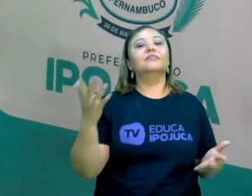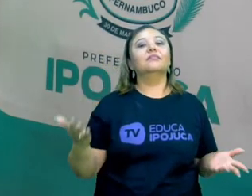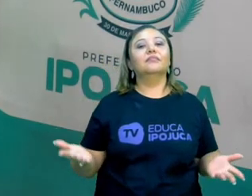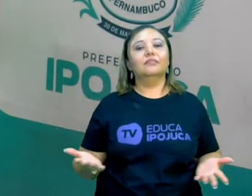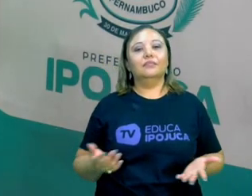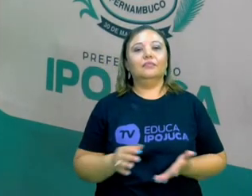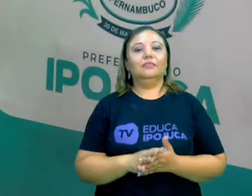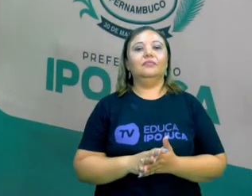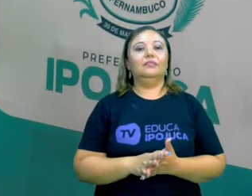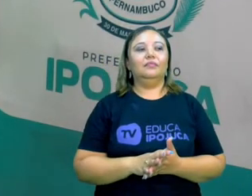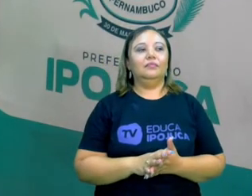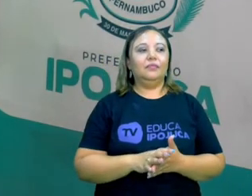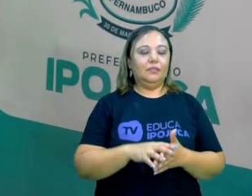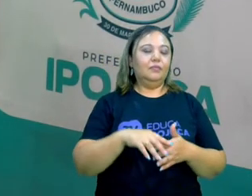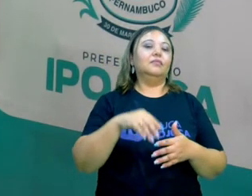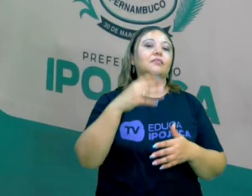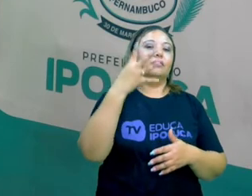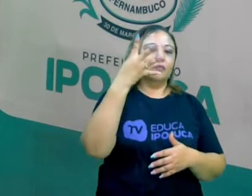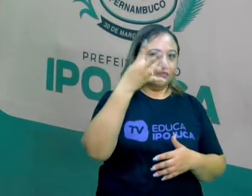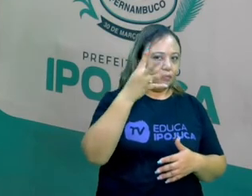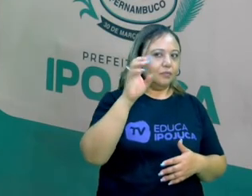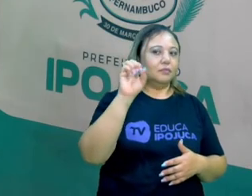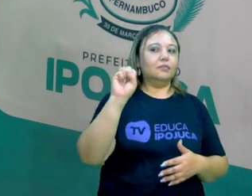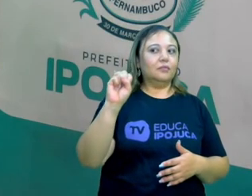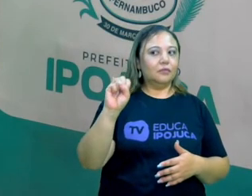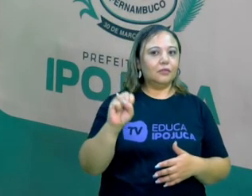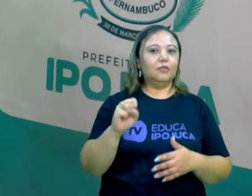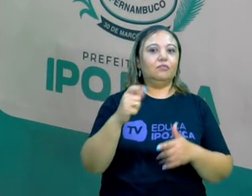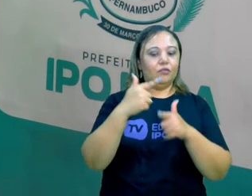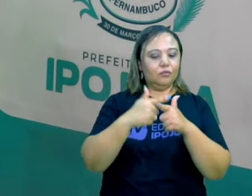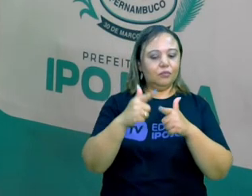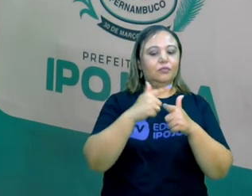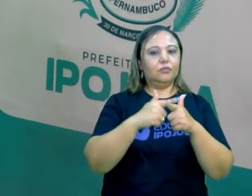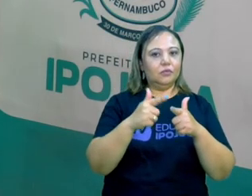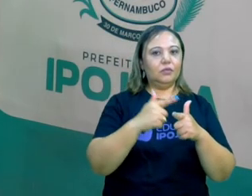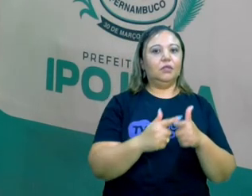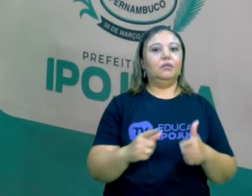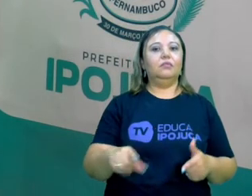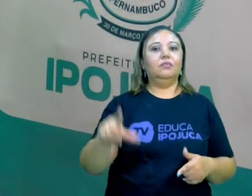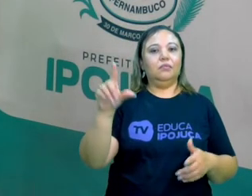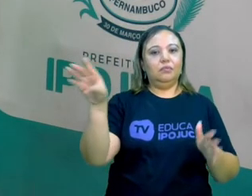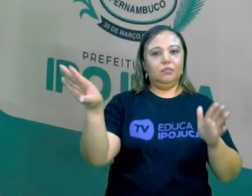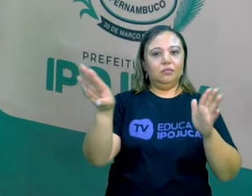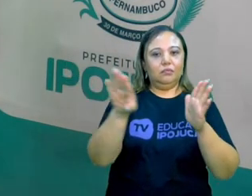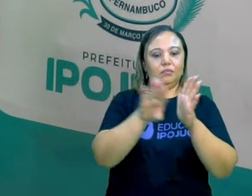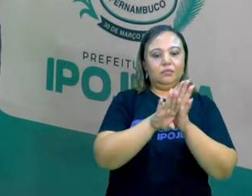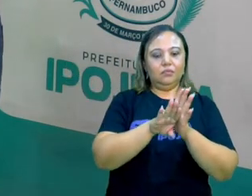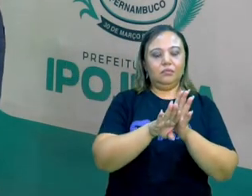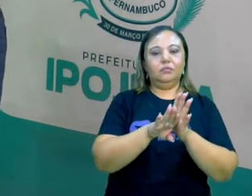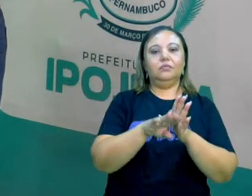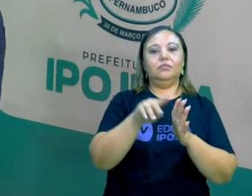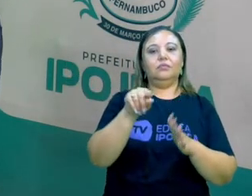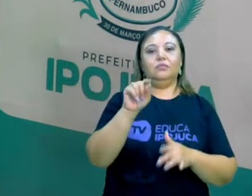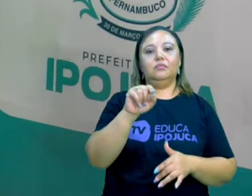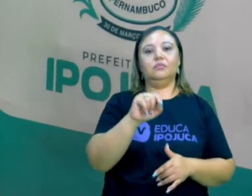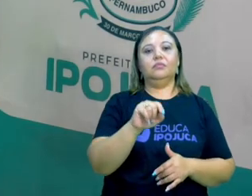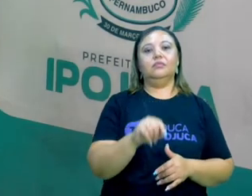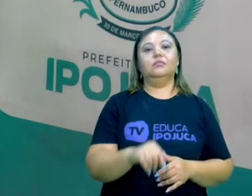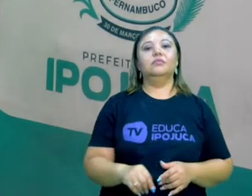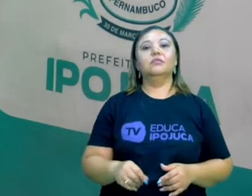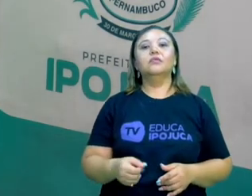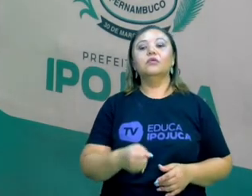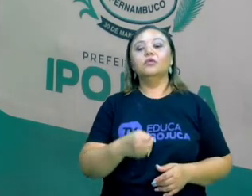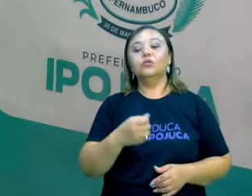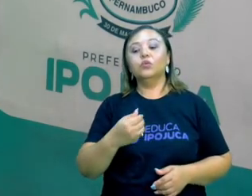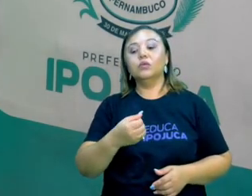saiu diminuindo sempre o 48 até chegar na quantidade que eles tinham. É uma forma diferente de fazer